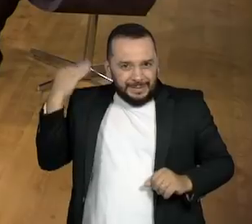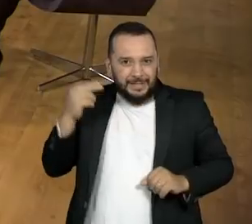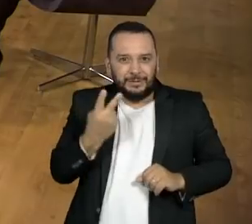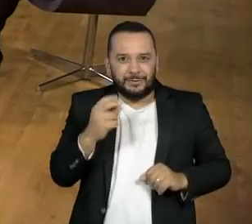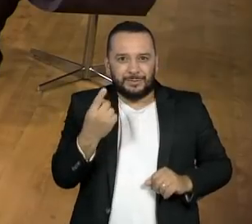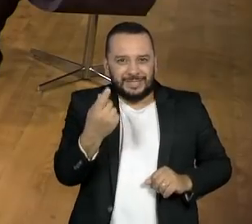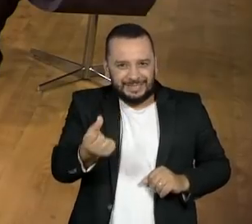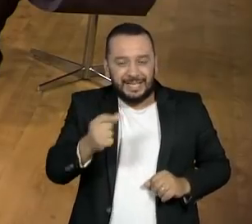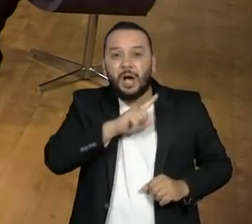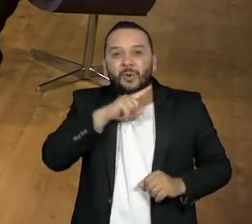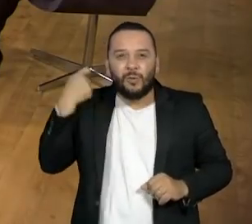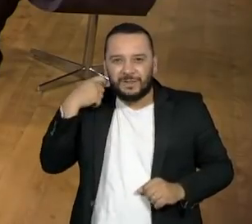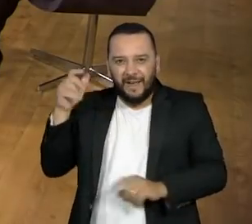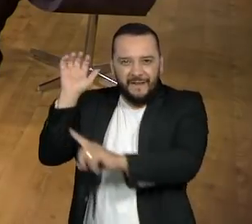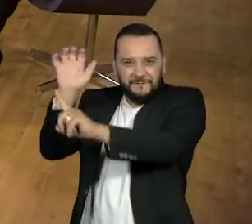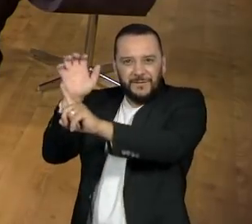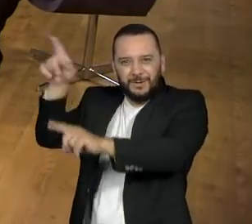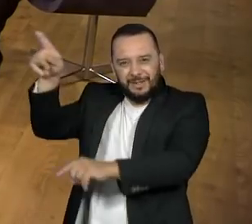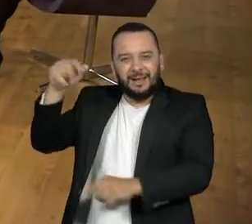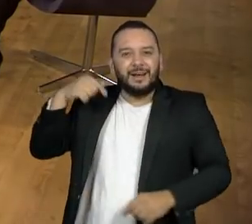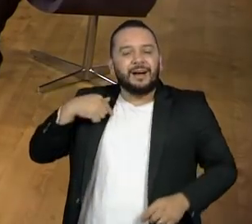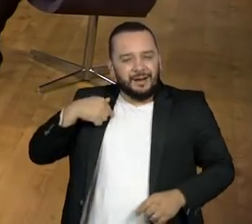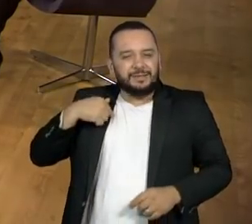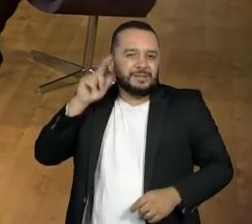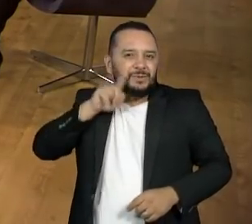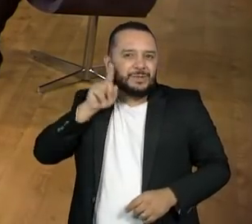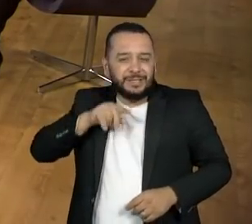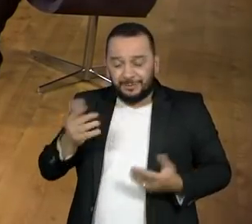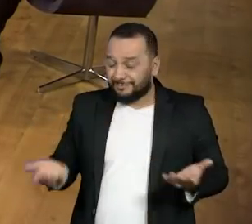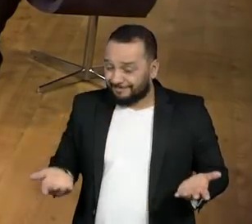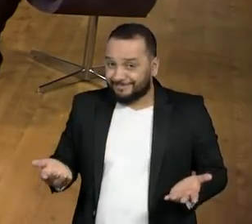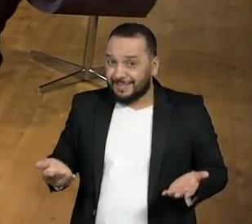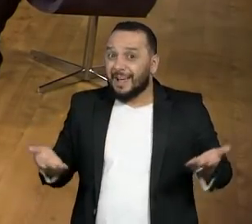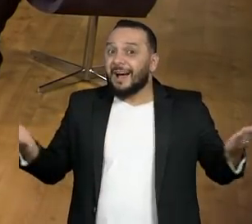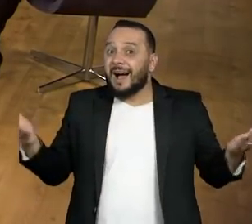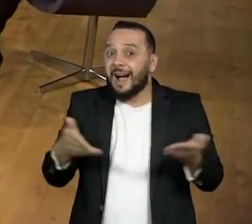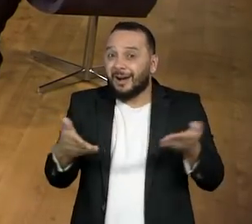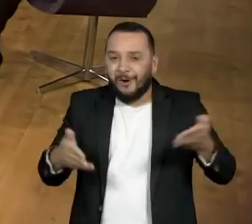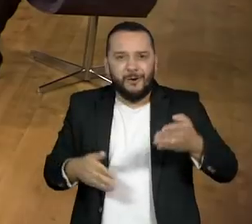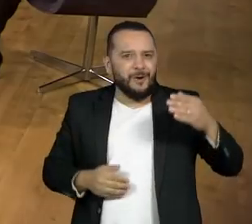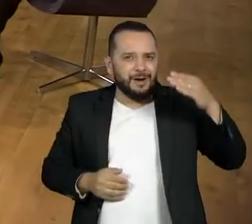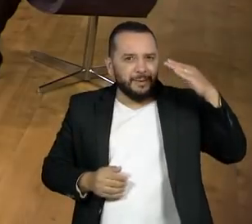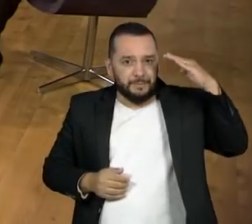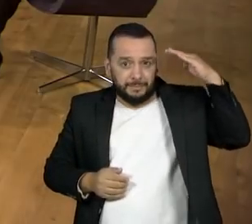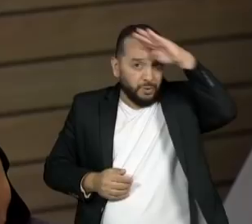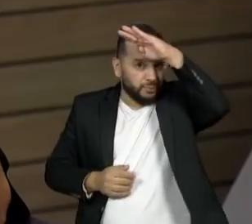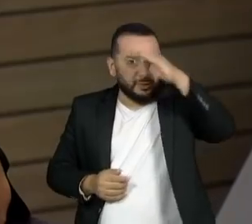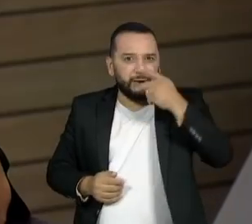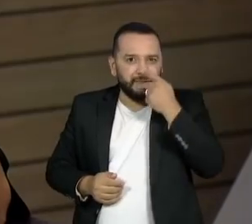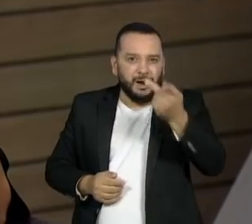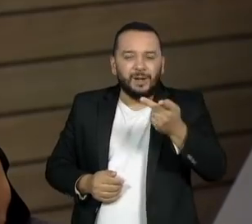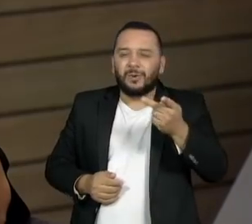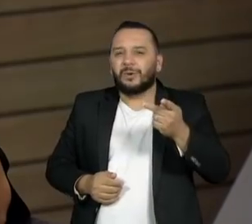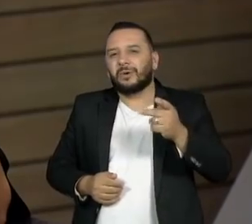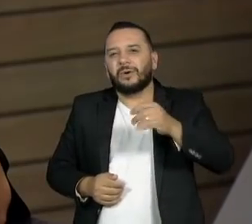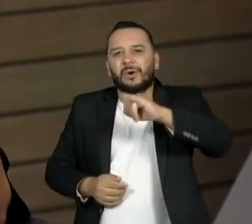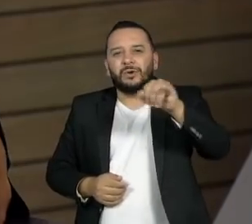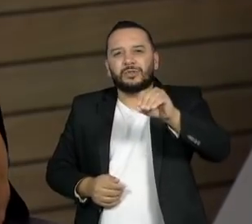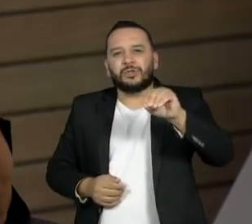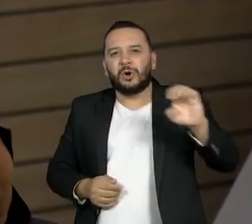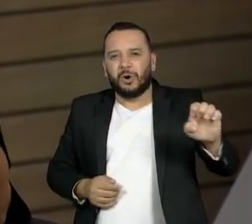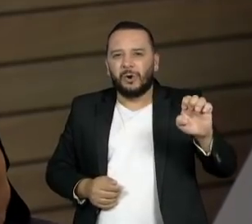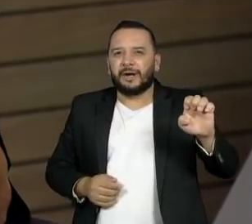2016. Então, eu acho, e a reação do presidente Bolsonaro ao comentário do Biden, a que a Vera se referiu, em relação a